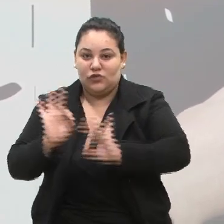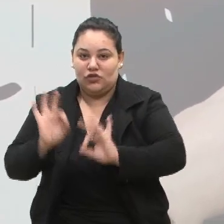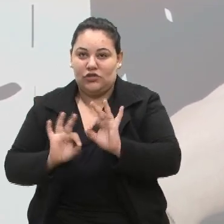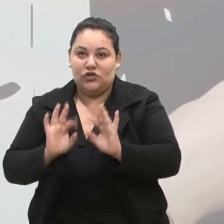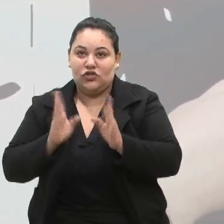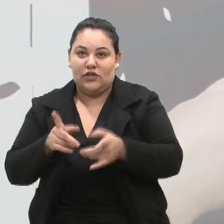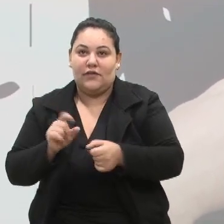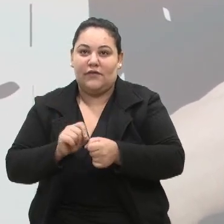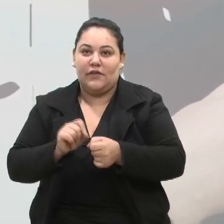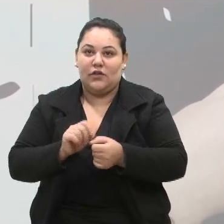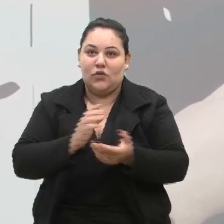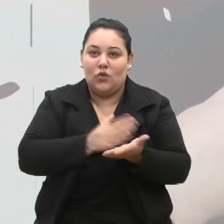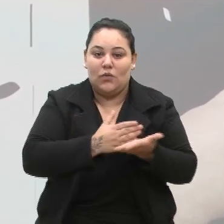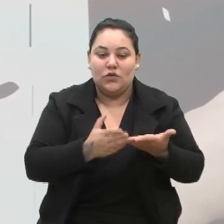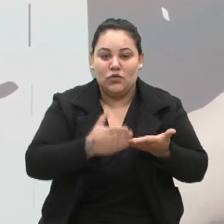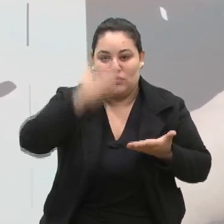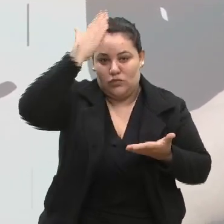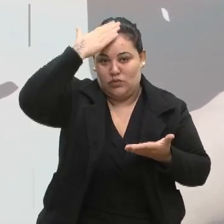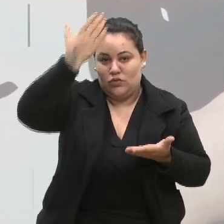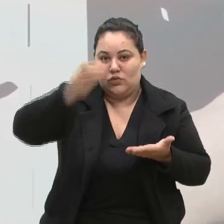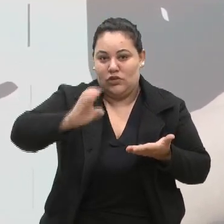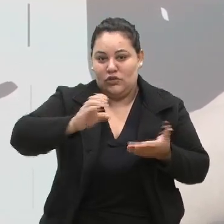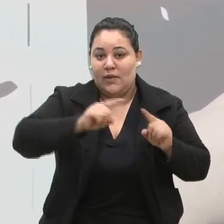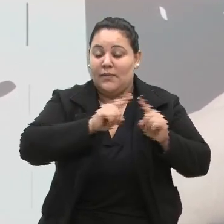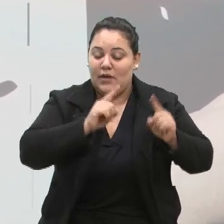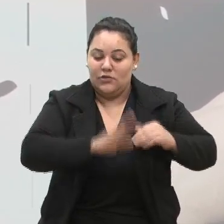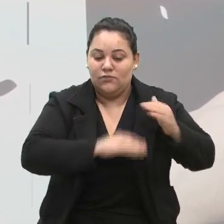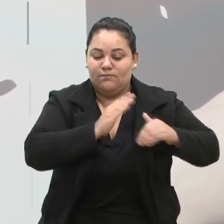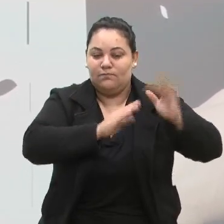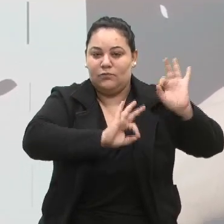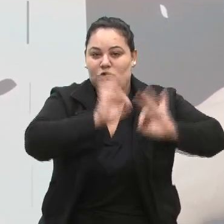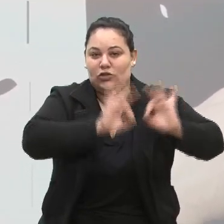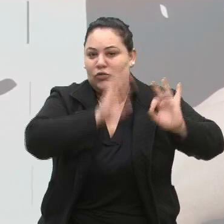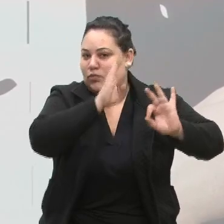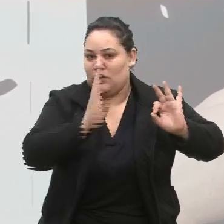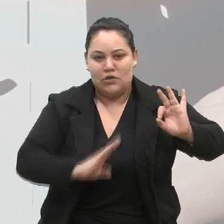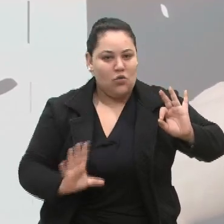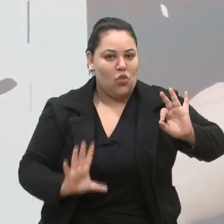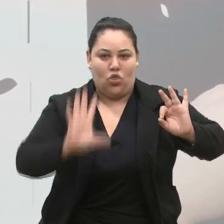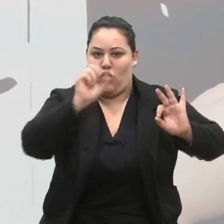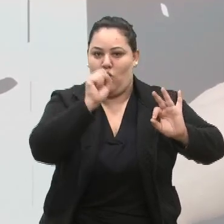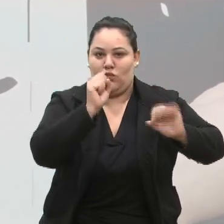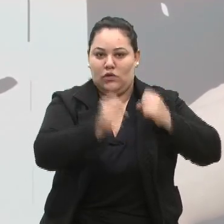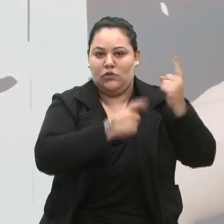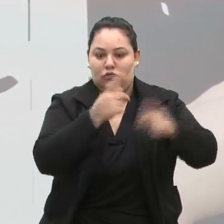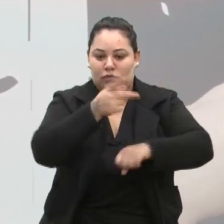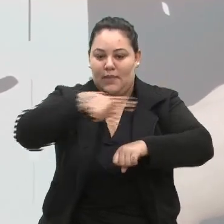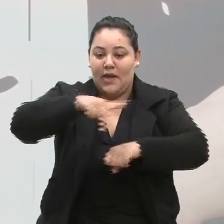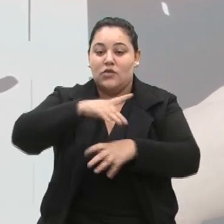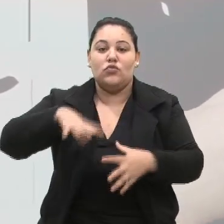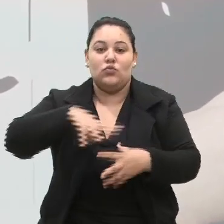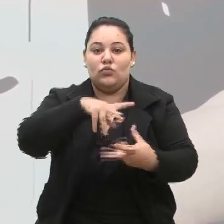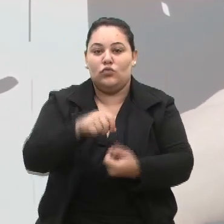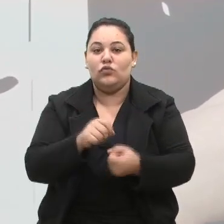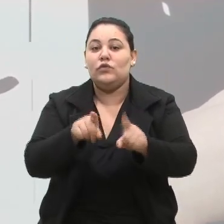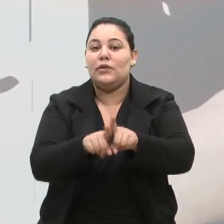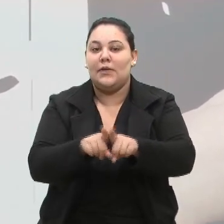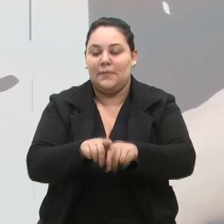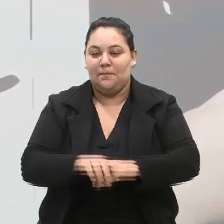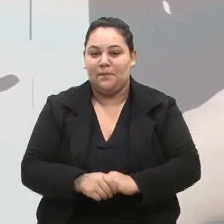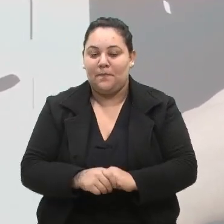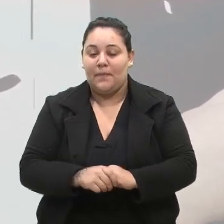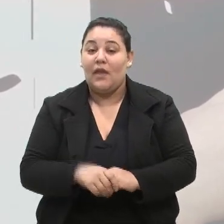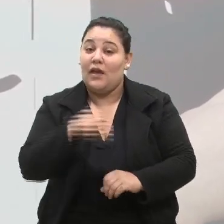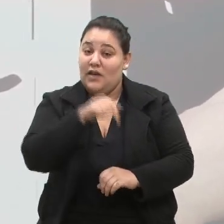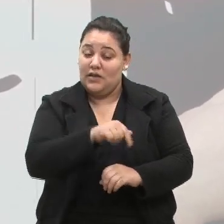desenvolvido, começou em Curitiba, mas se desenvolve no Brasil e já em alguns países do mundo. Ele